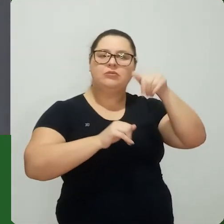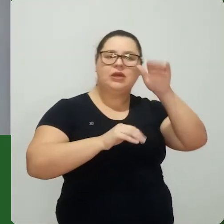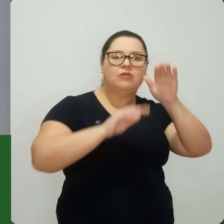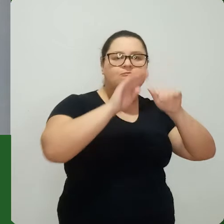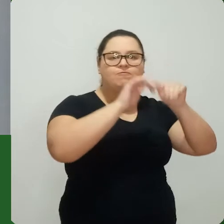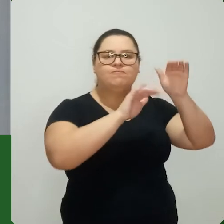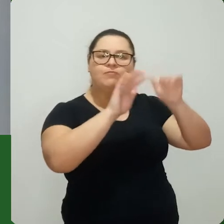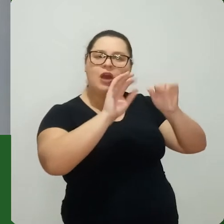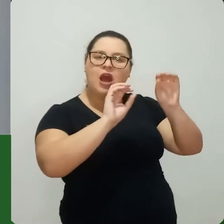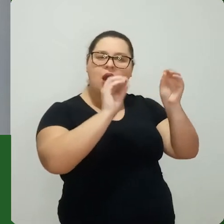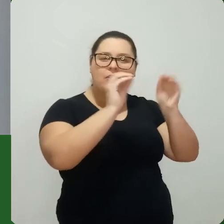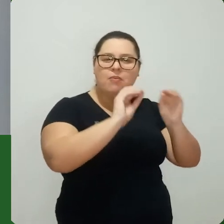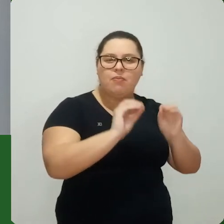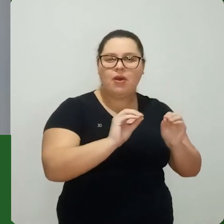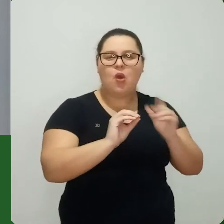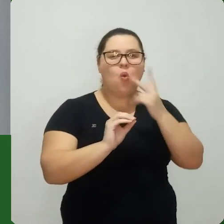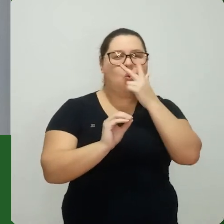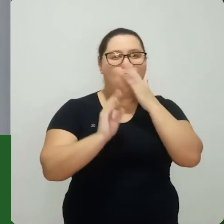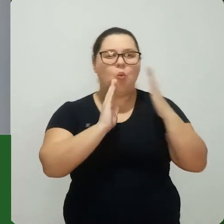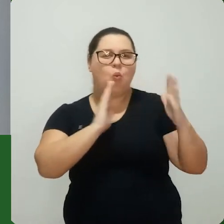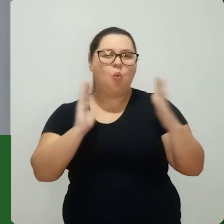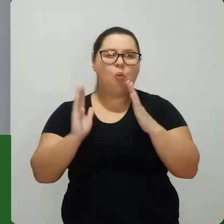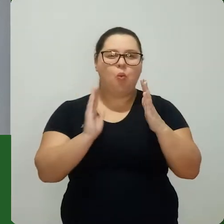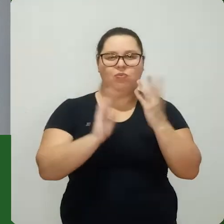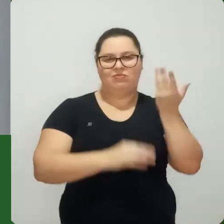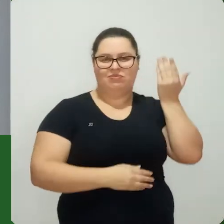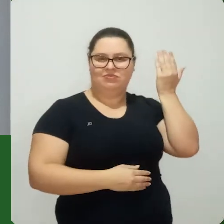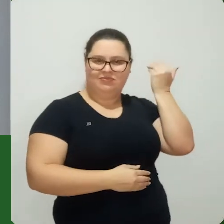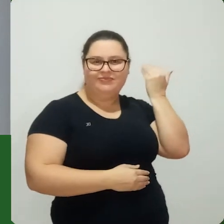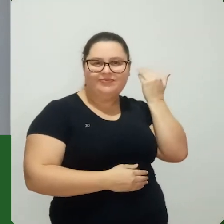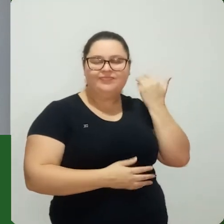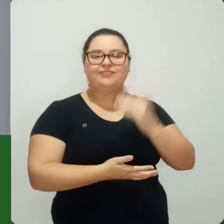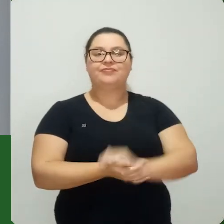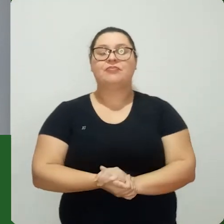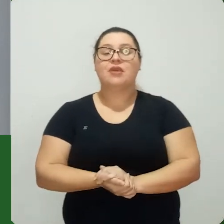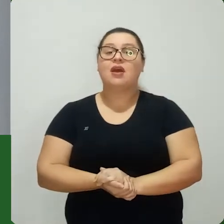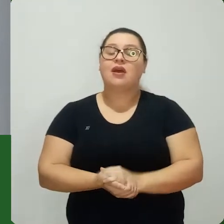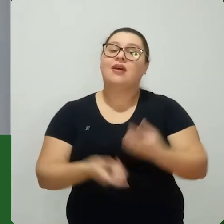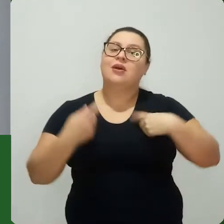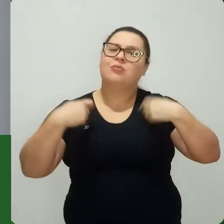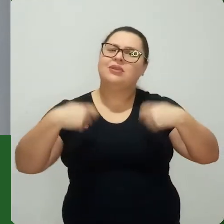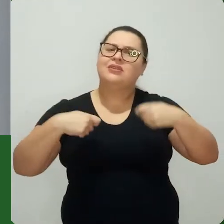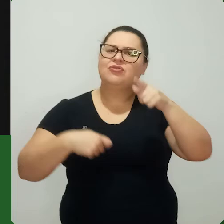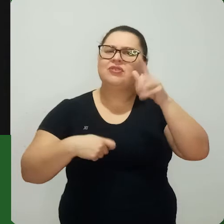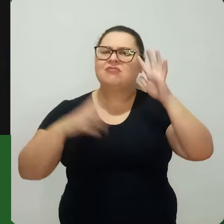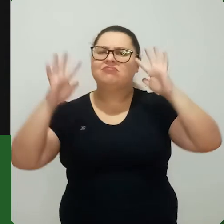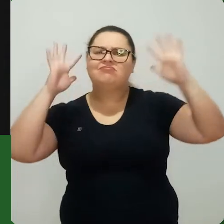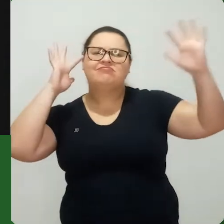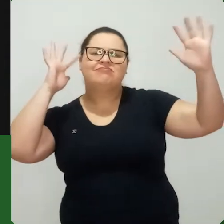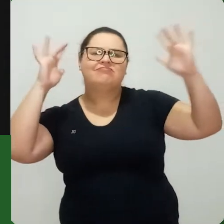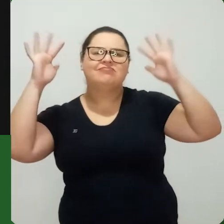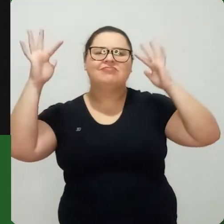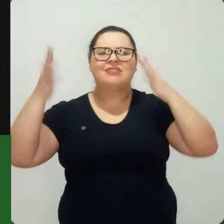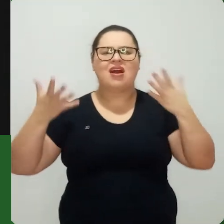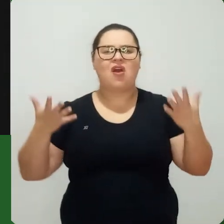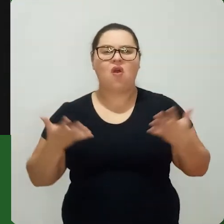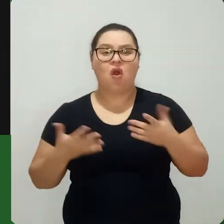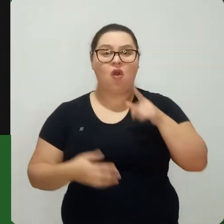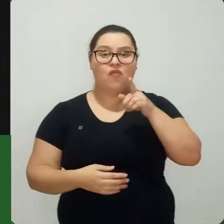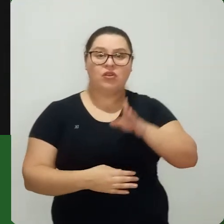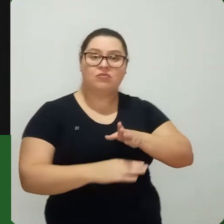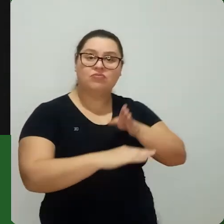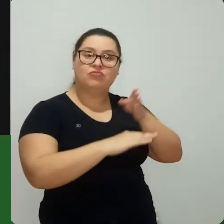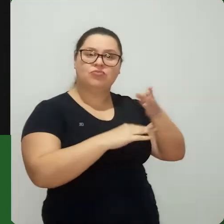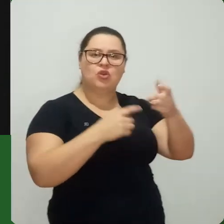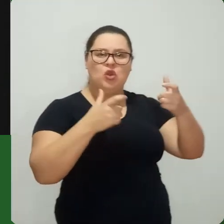Eu preciso que você pense agora aqui comigo, que você imagine. Você está em um local bastante escuro. Você está sentado numa